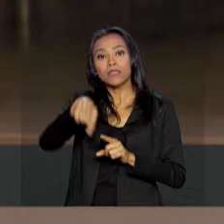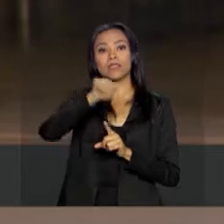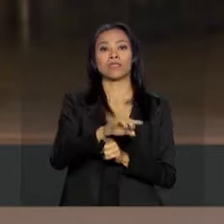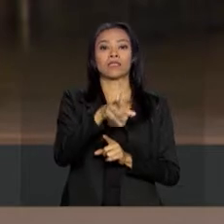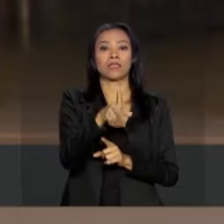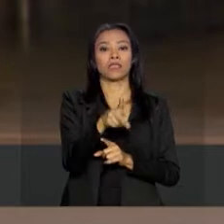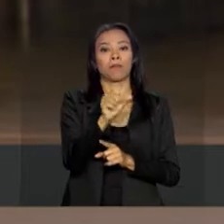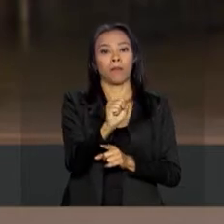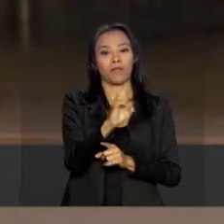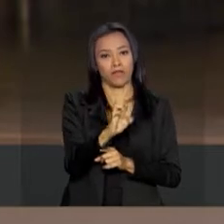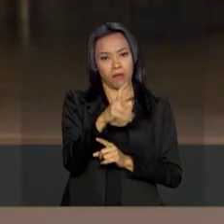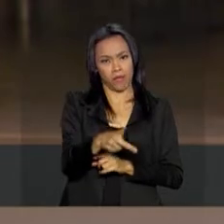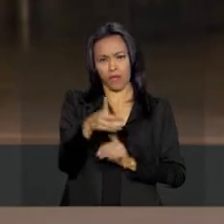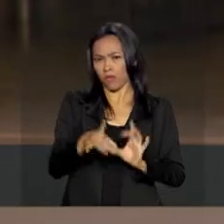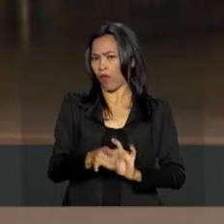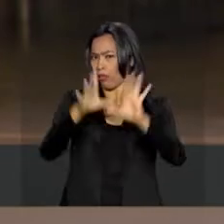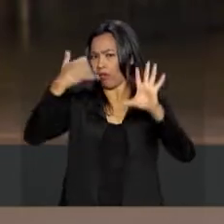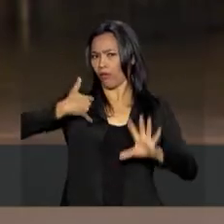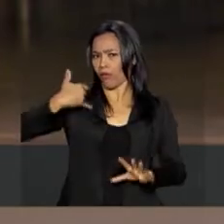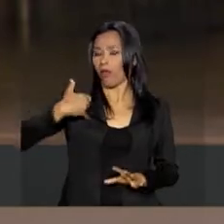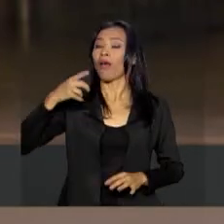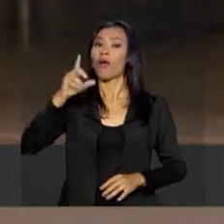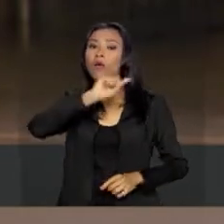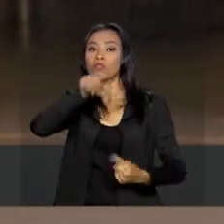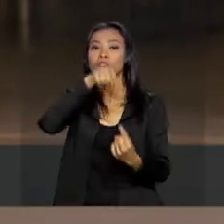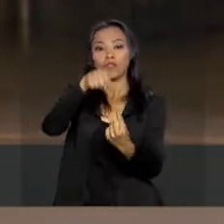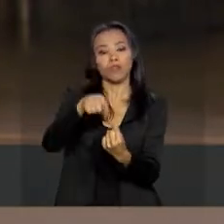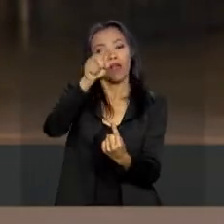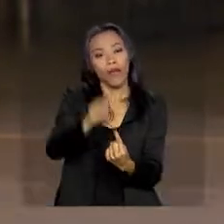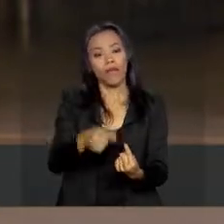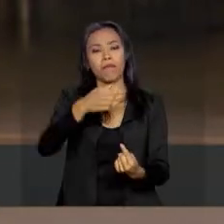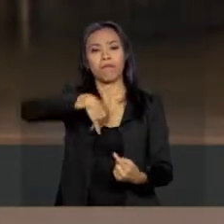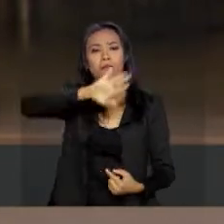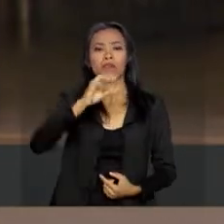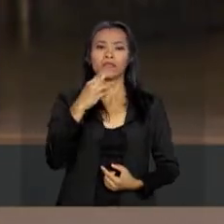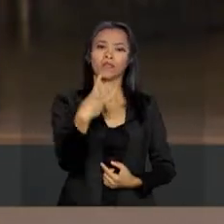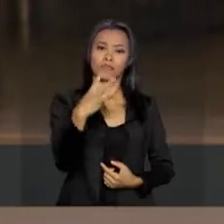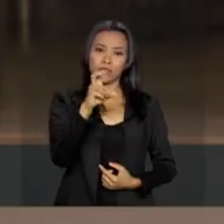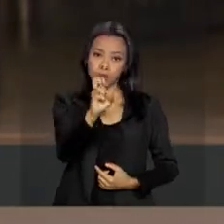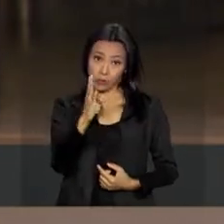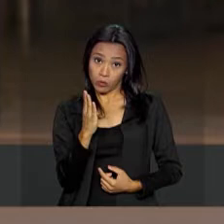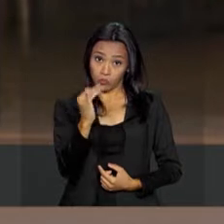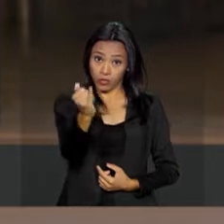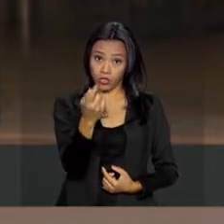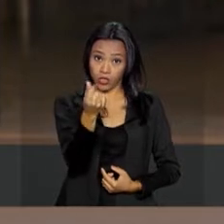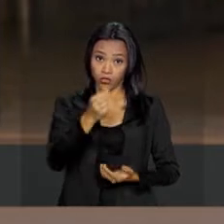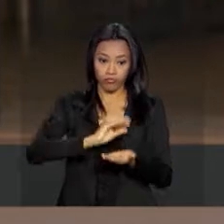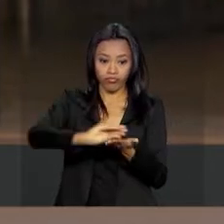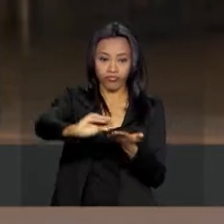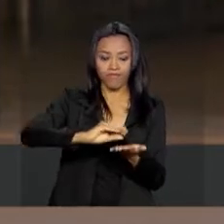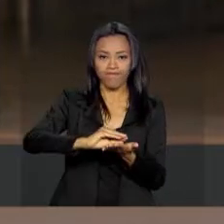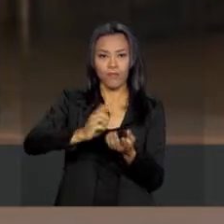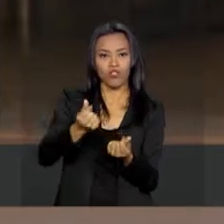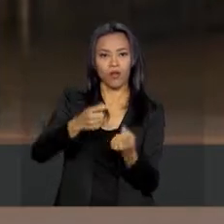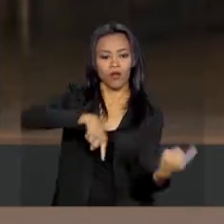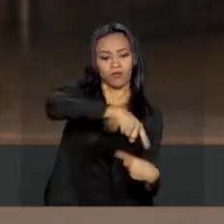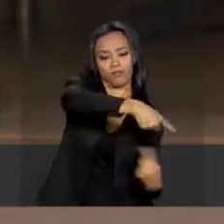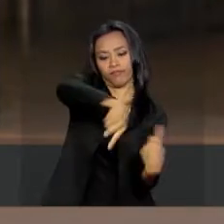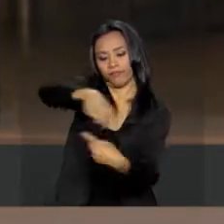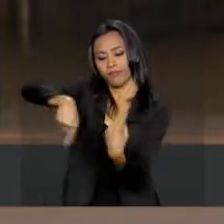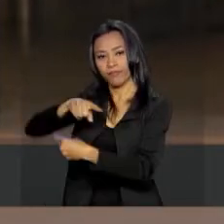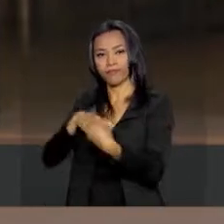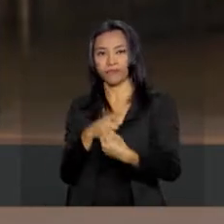todas as idades têm um potencial de injetar mais de 35 bilhões de reais na economia brasileira